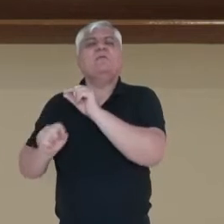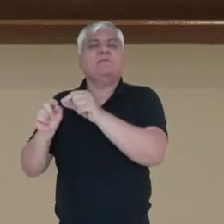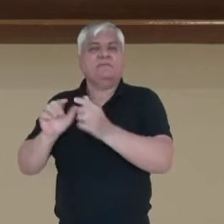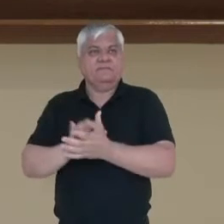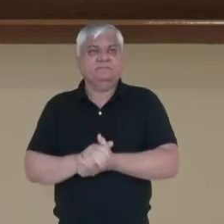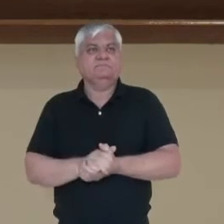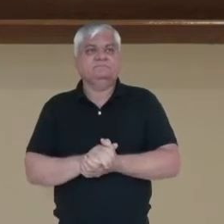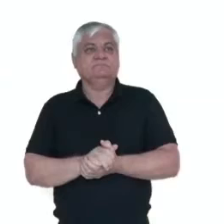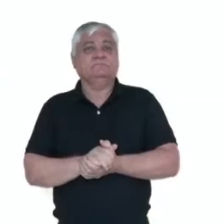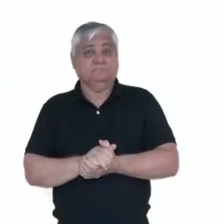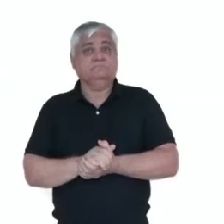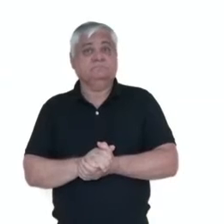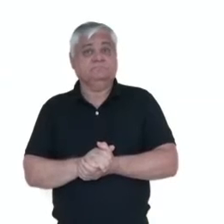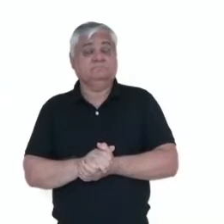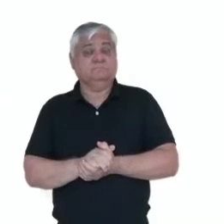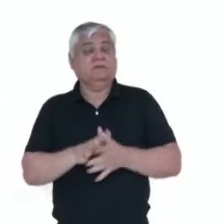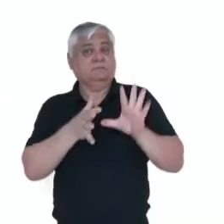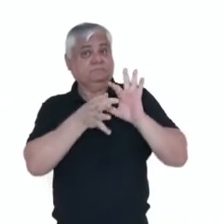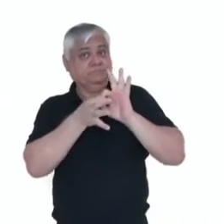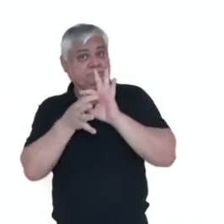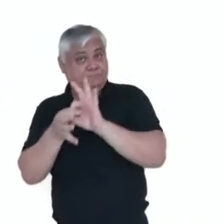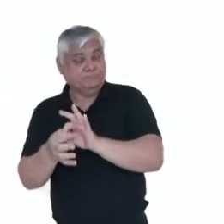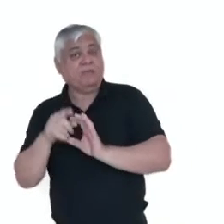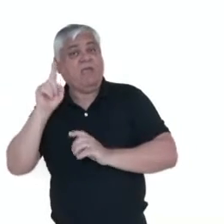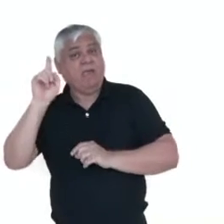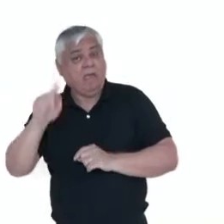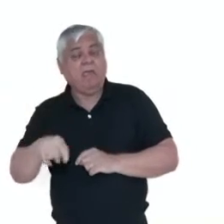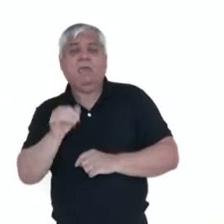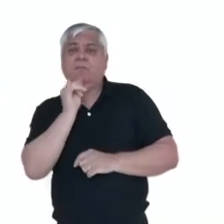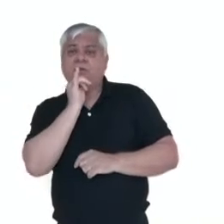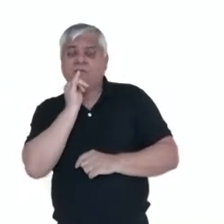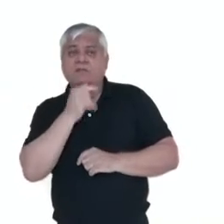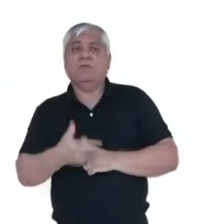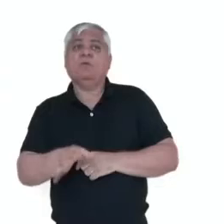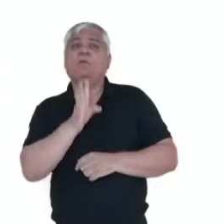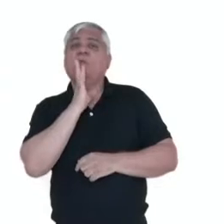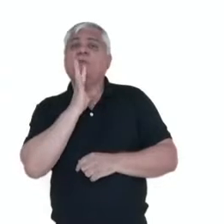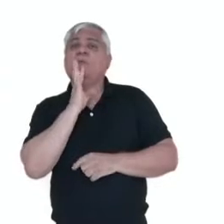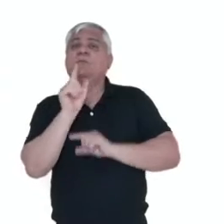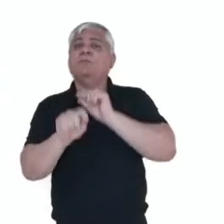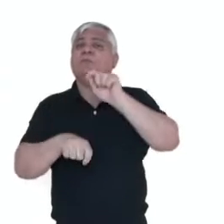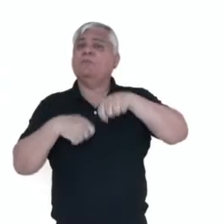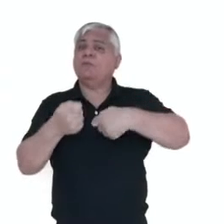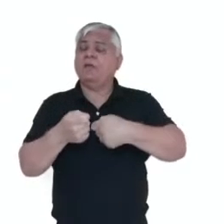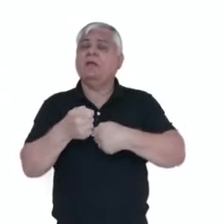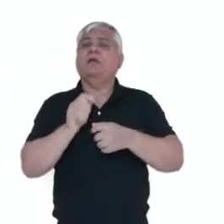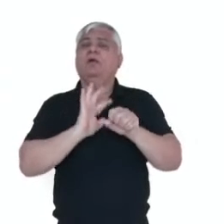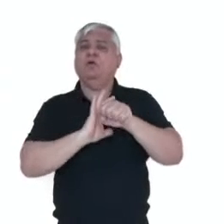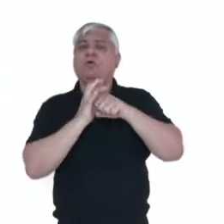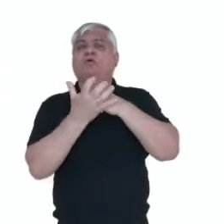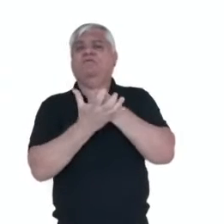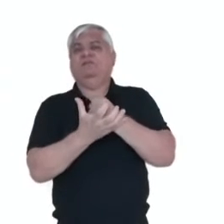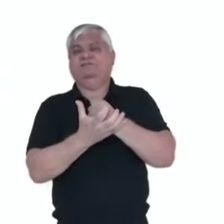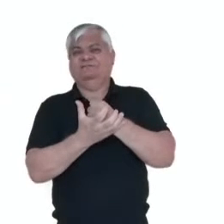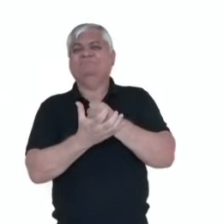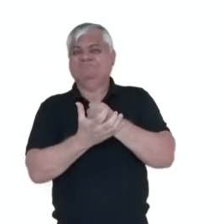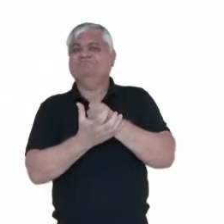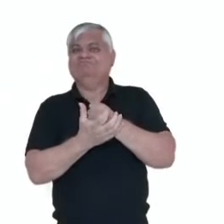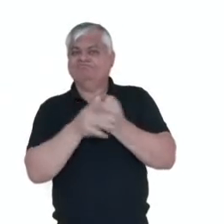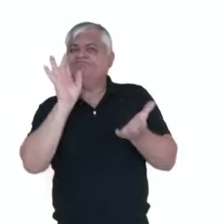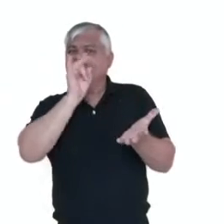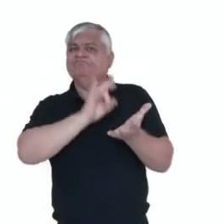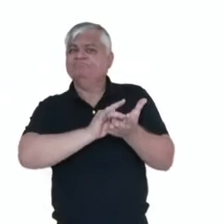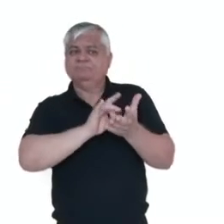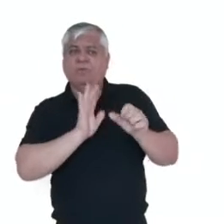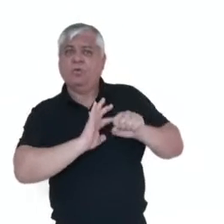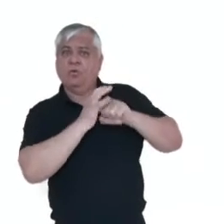é um argumento com base em um fato de amplo conhecimento, que é qual? A